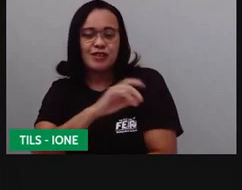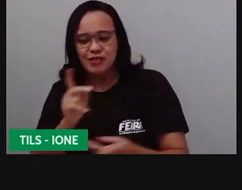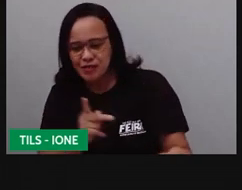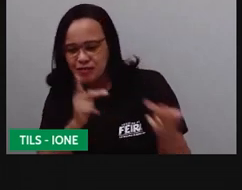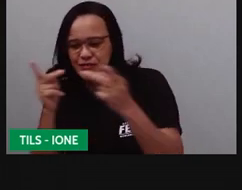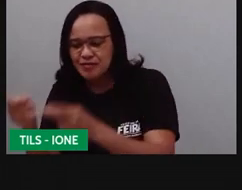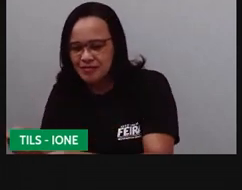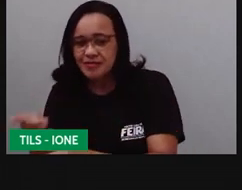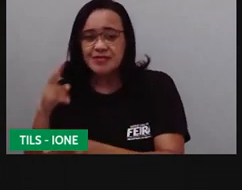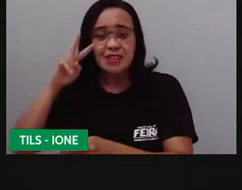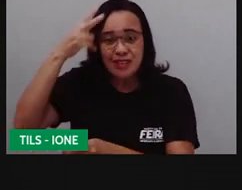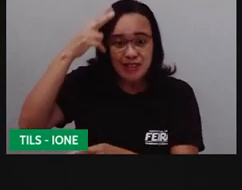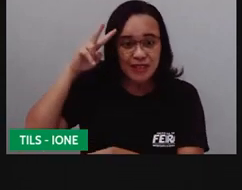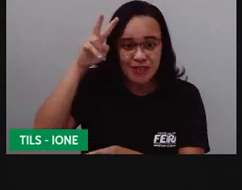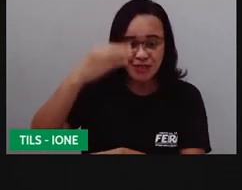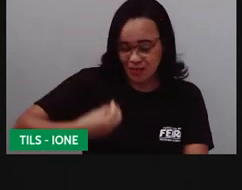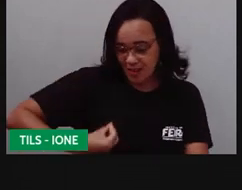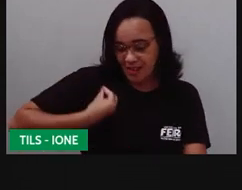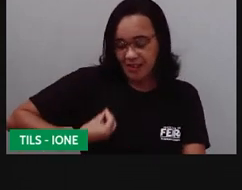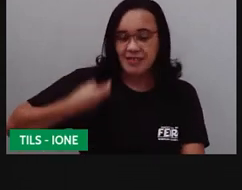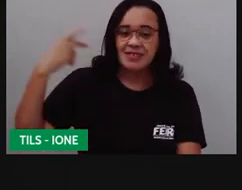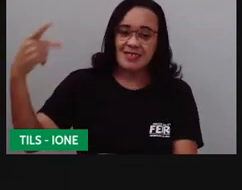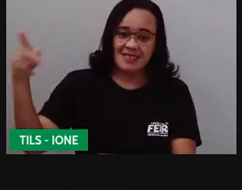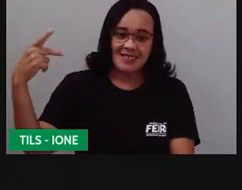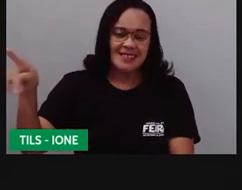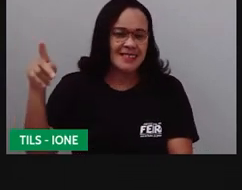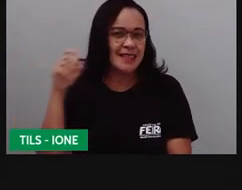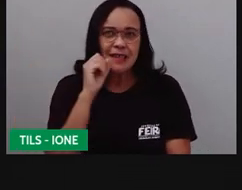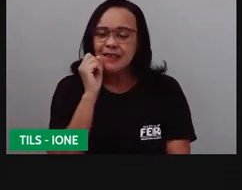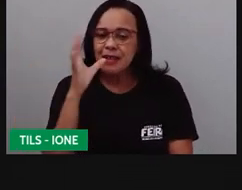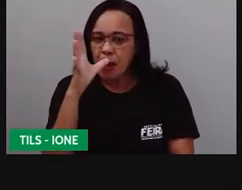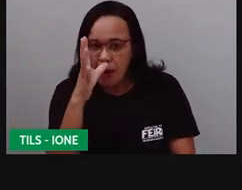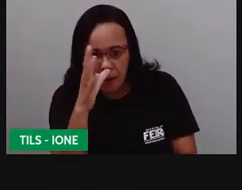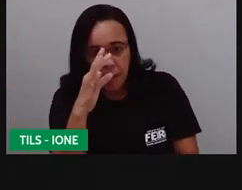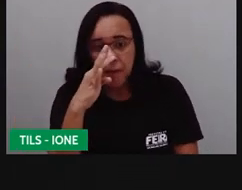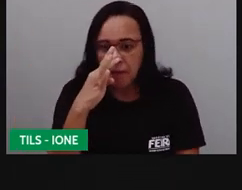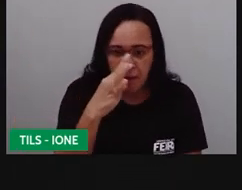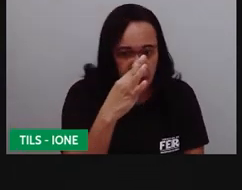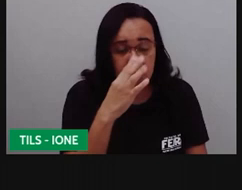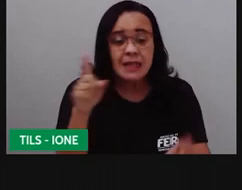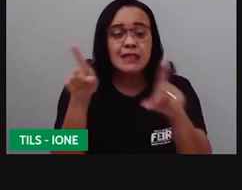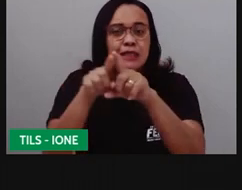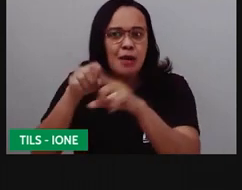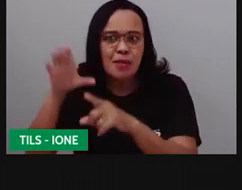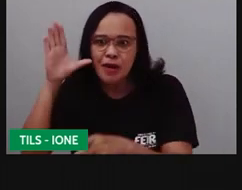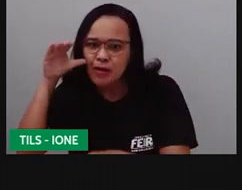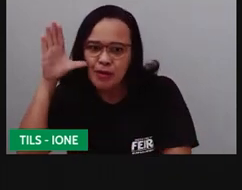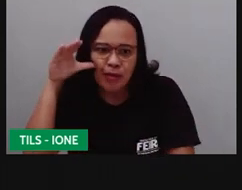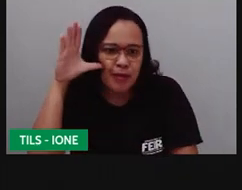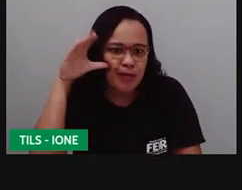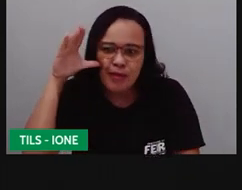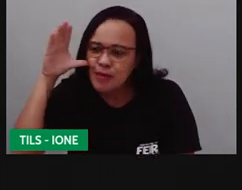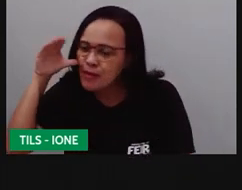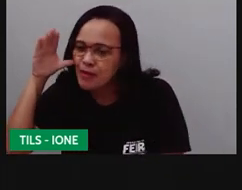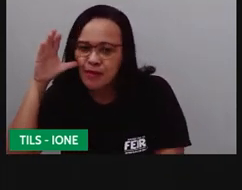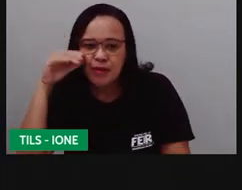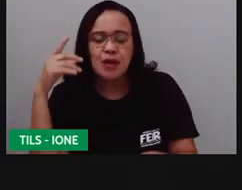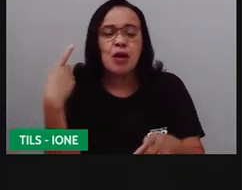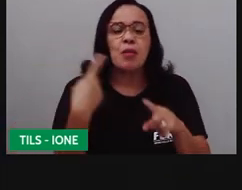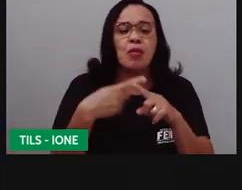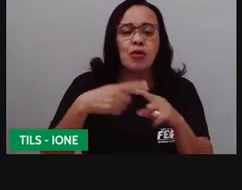Encantada é cheia de curiosidades, como uma escada em que só se pode começar a subir com o pé direito, que eram superstições